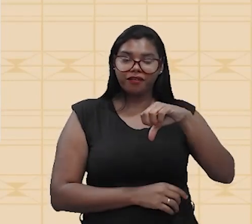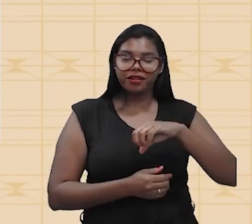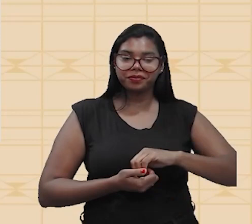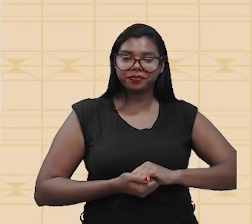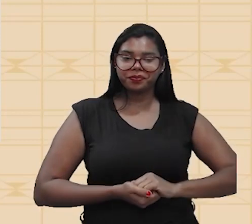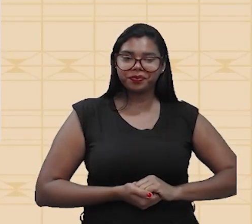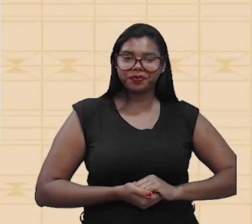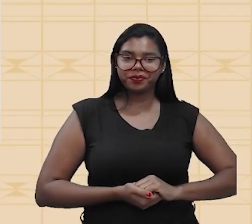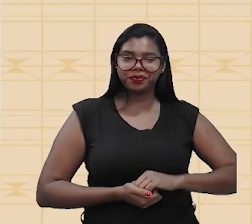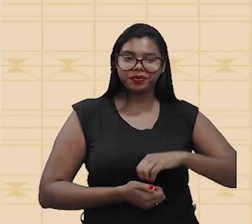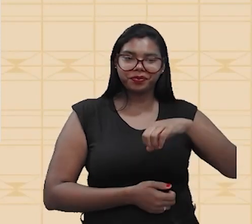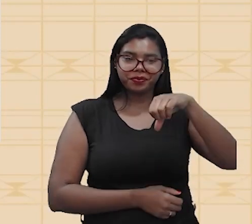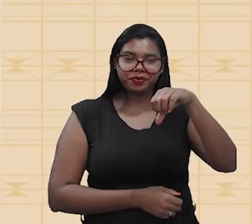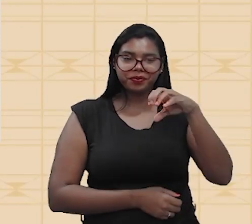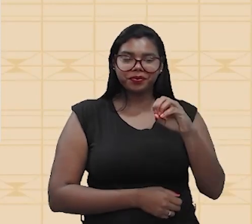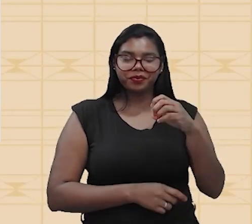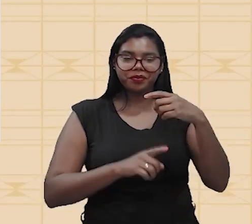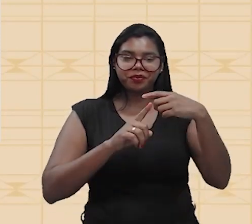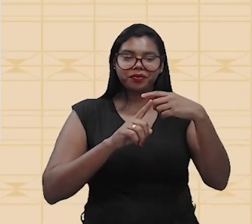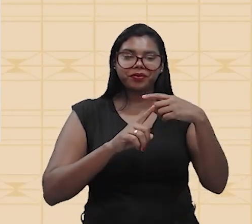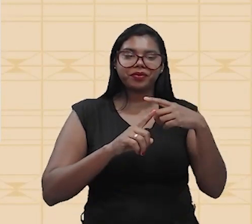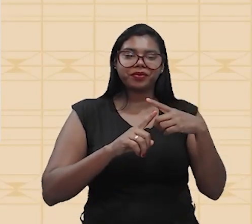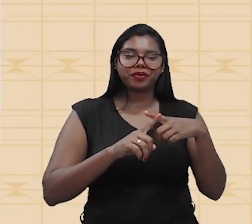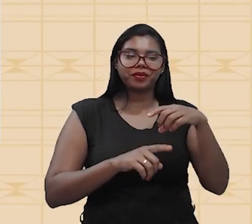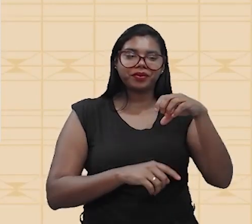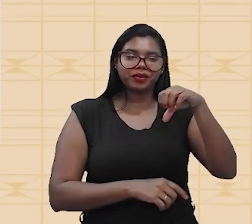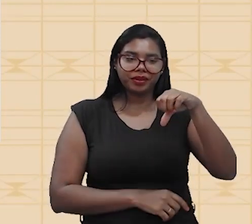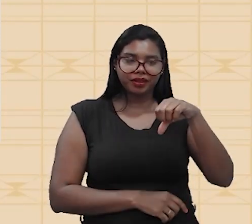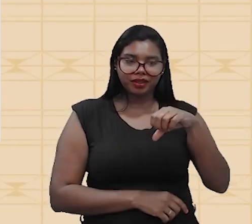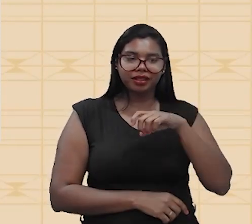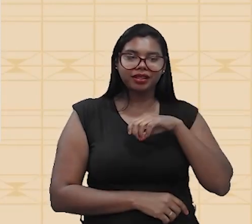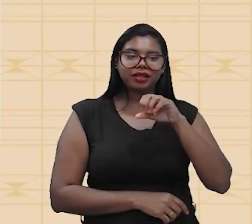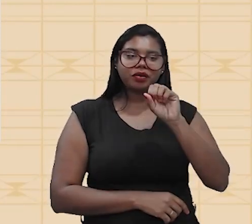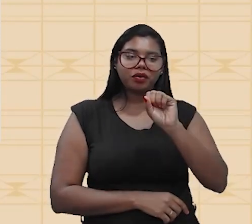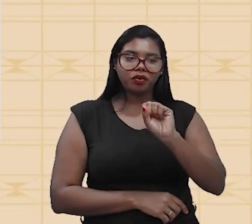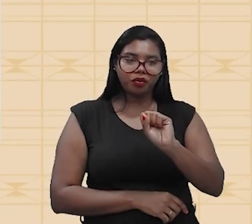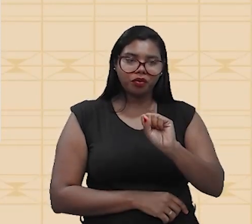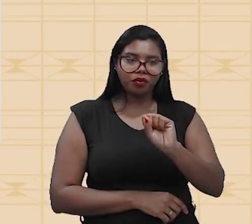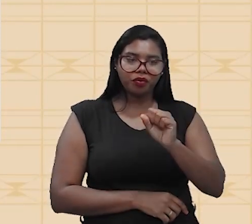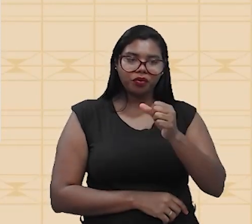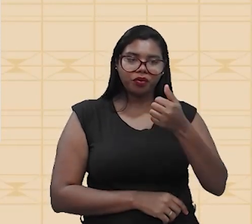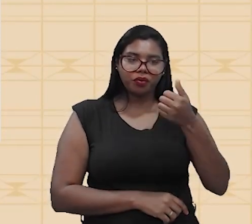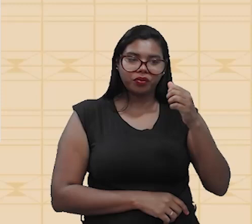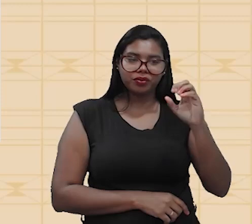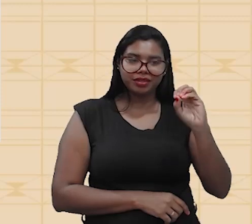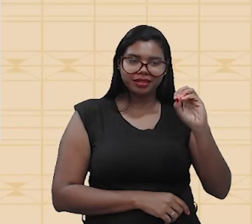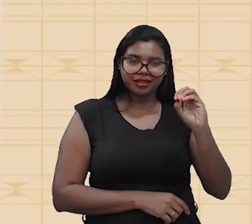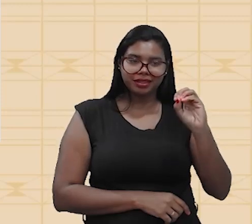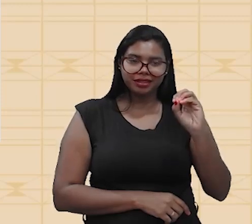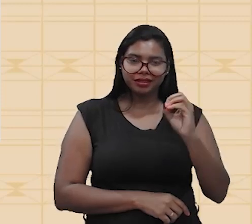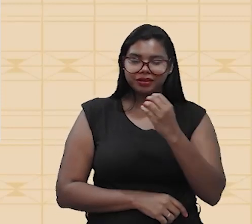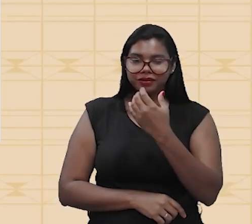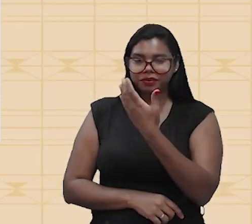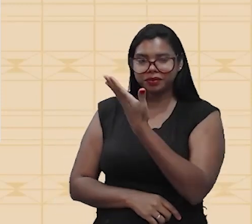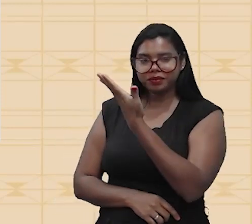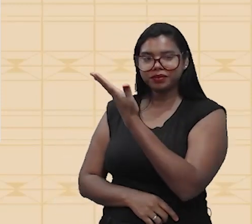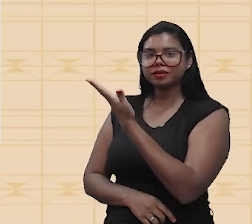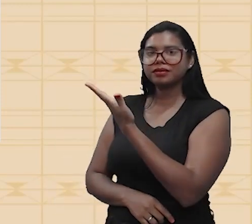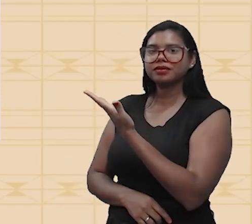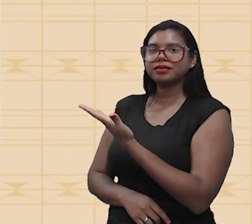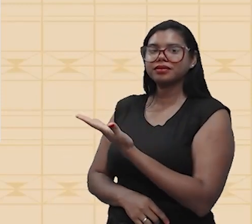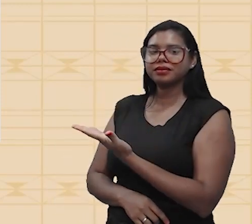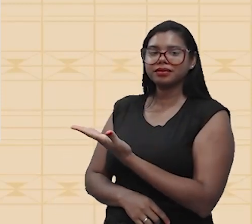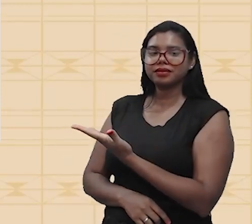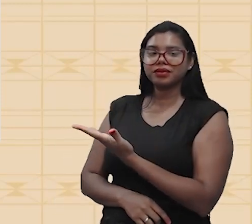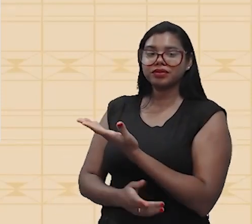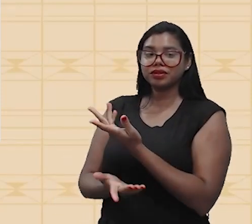90 vezes 9 eu tenho 810. Olha, aqui eu vou ter um resultado negativo, que